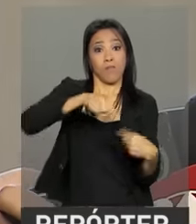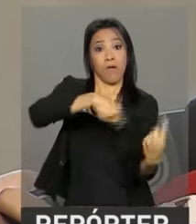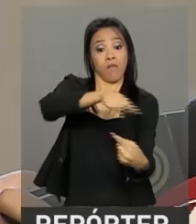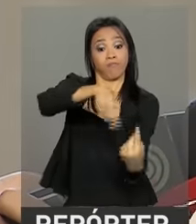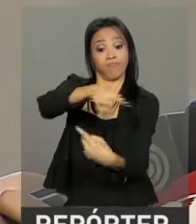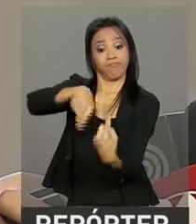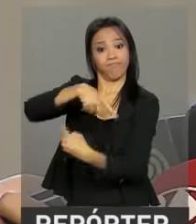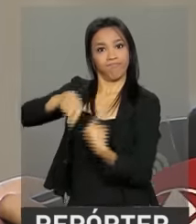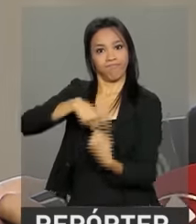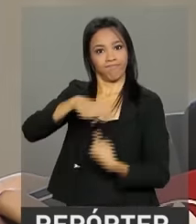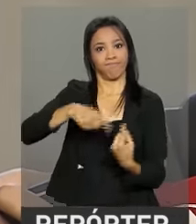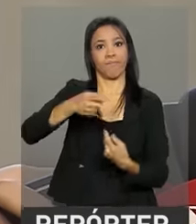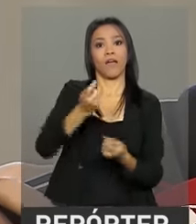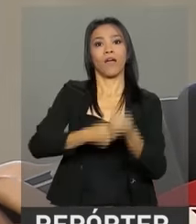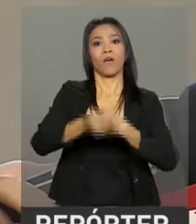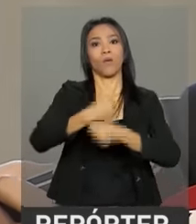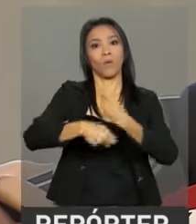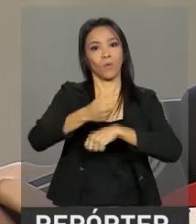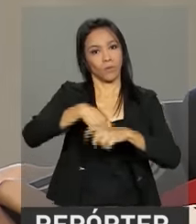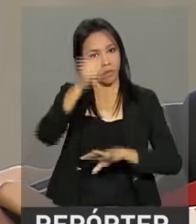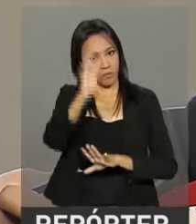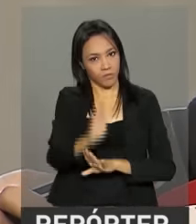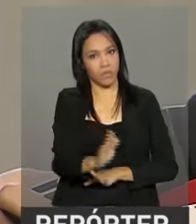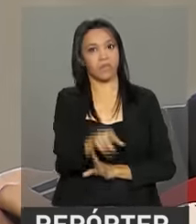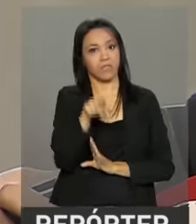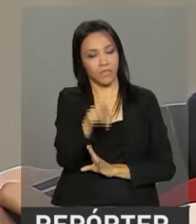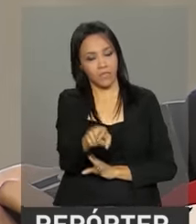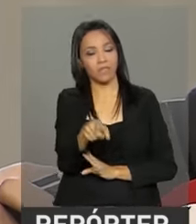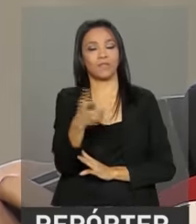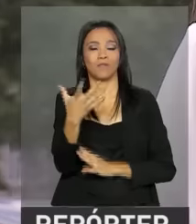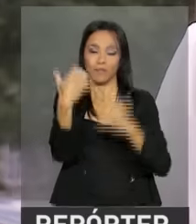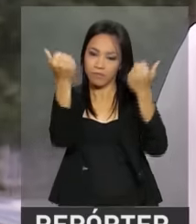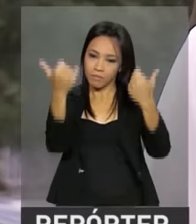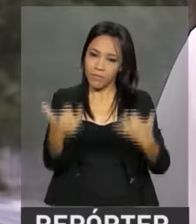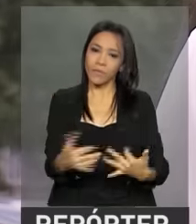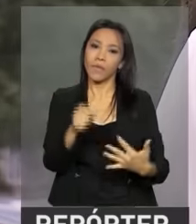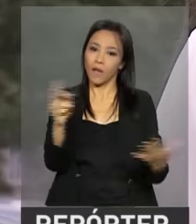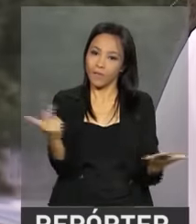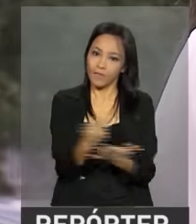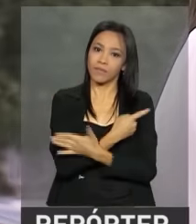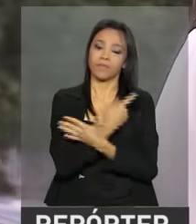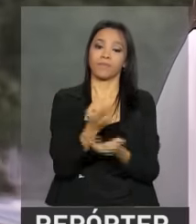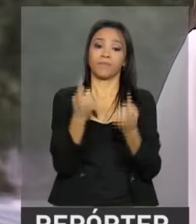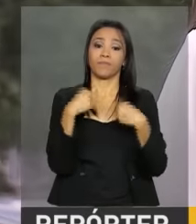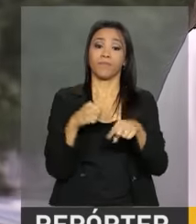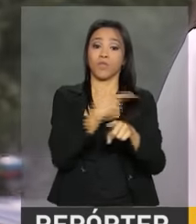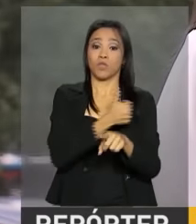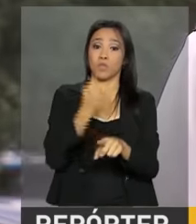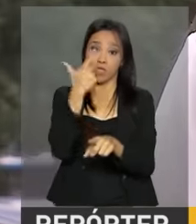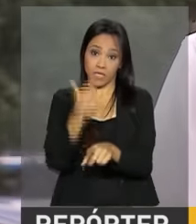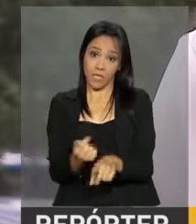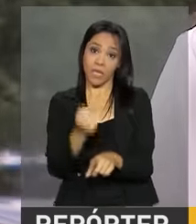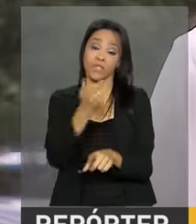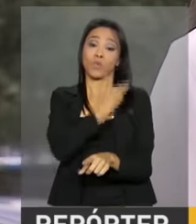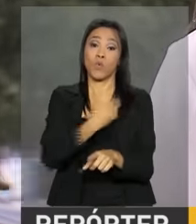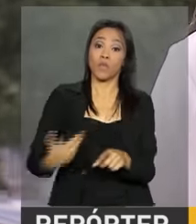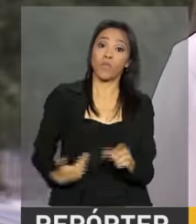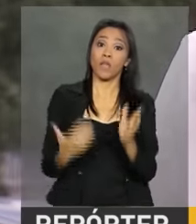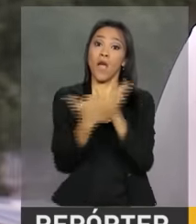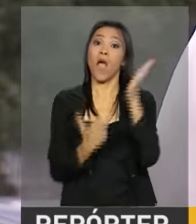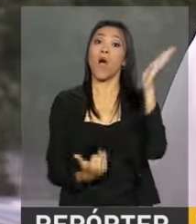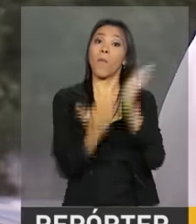brasileira esse o recorte que explica esse supera comercial para 2017 o governo projeta um aumento das